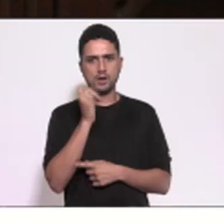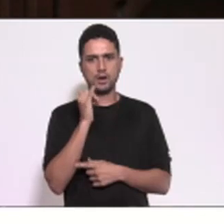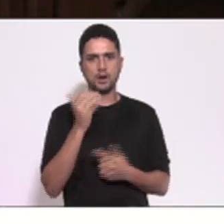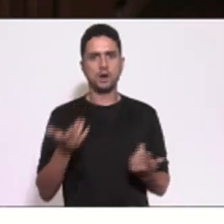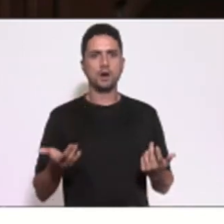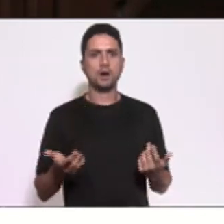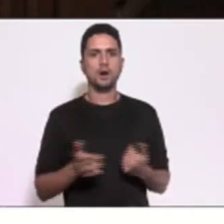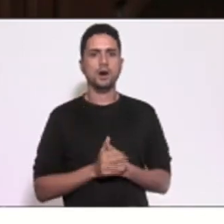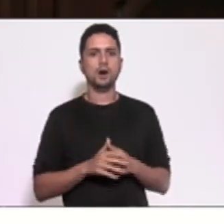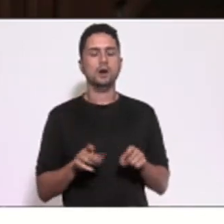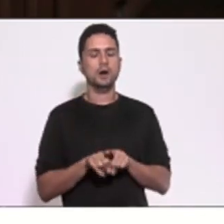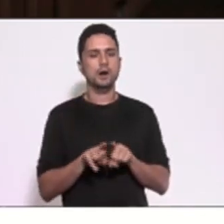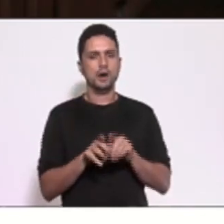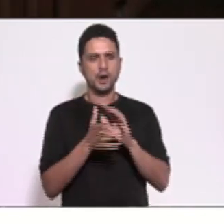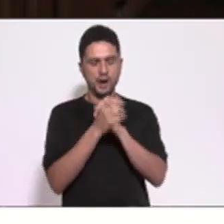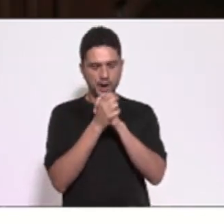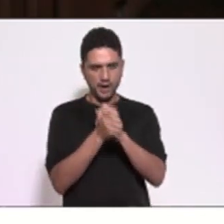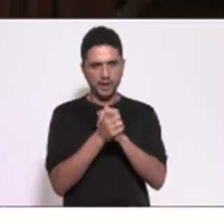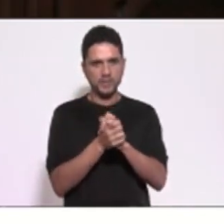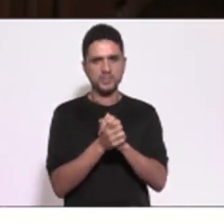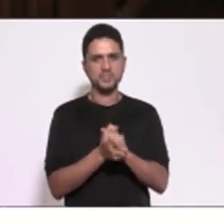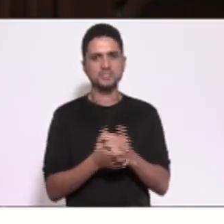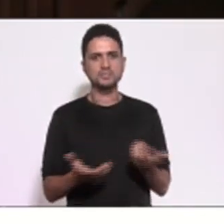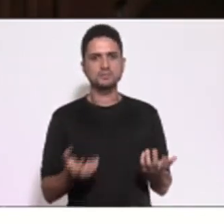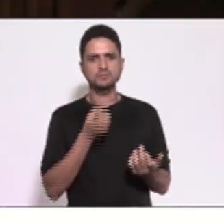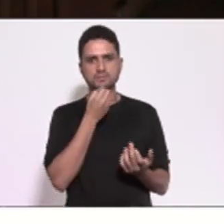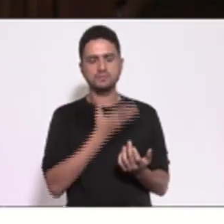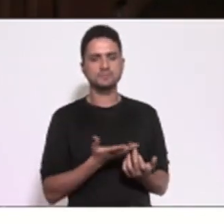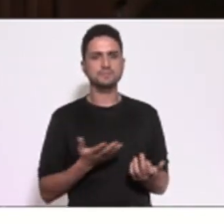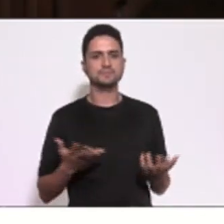e saudando, sobretudo, a admirável